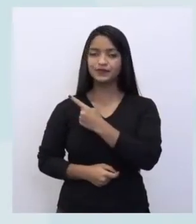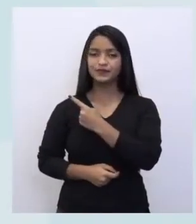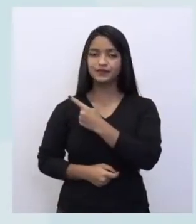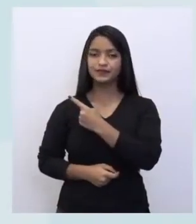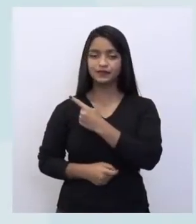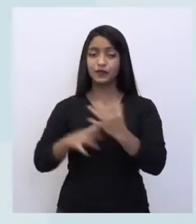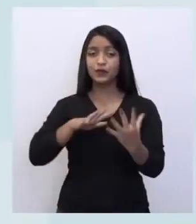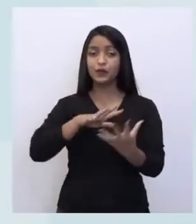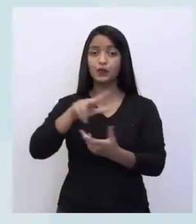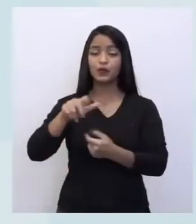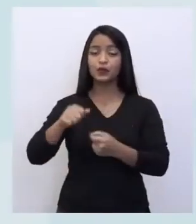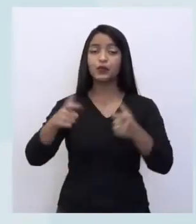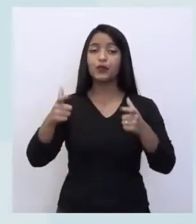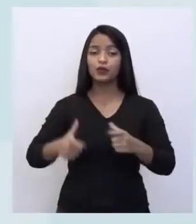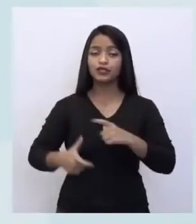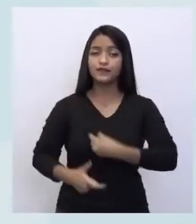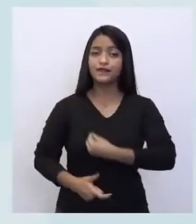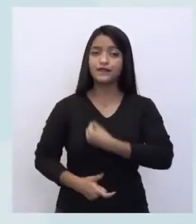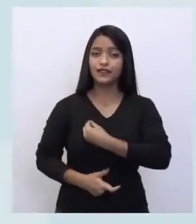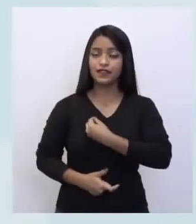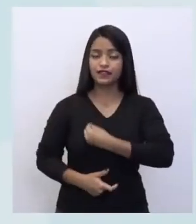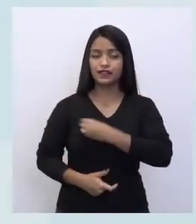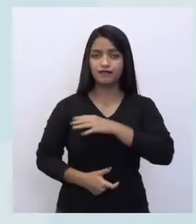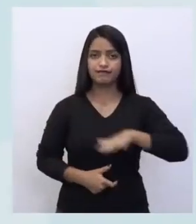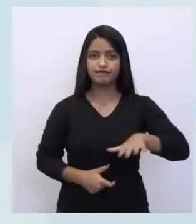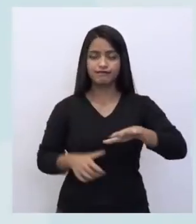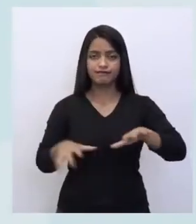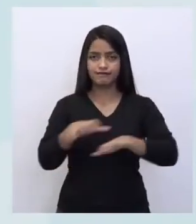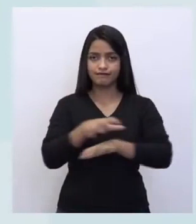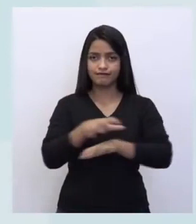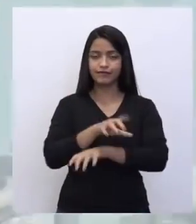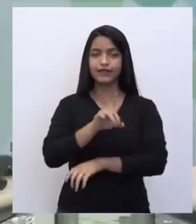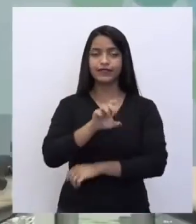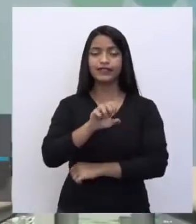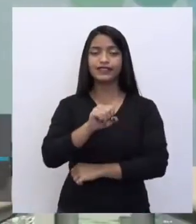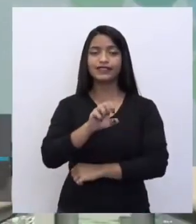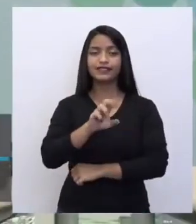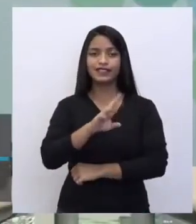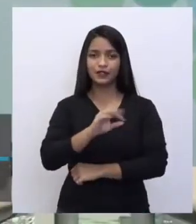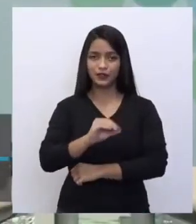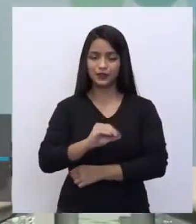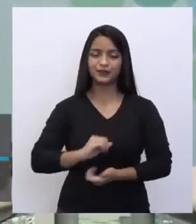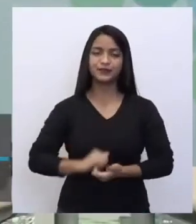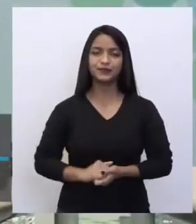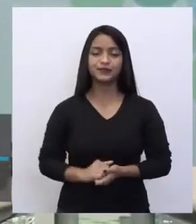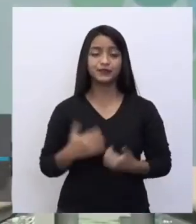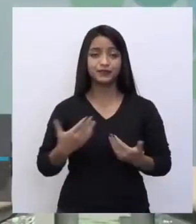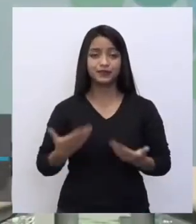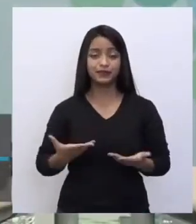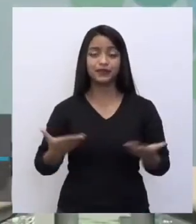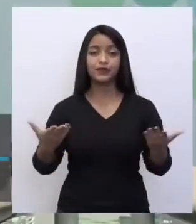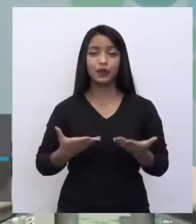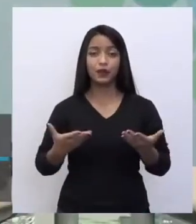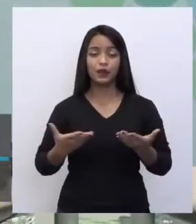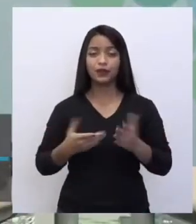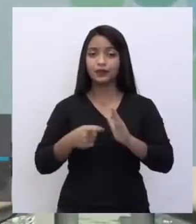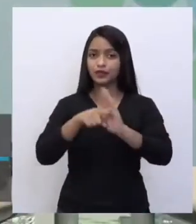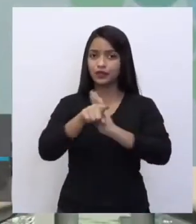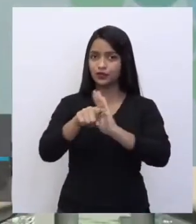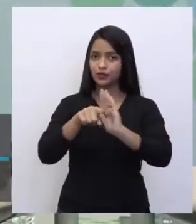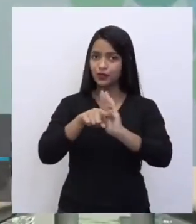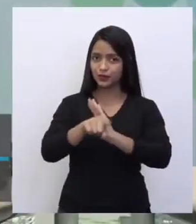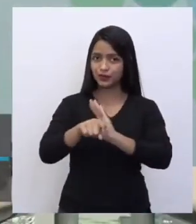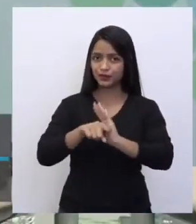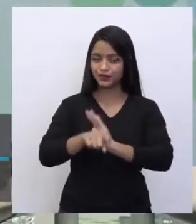do planeta, onde nós temos a presença de desertos. E para esse momento nós vamos para um